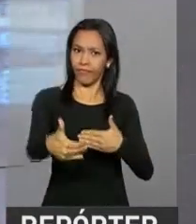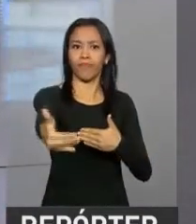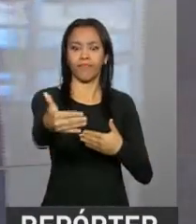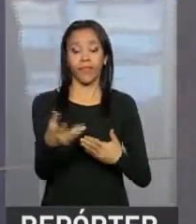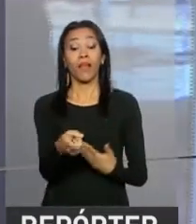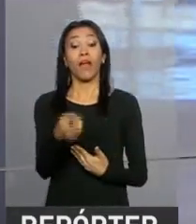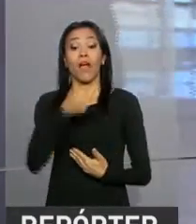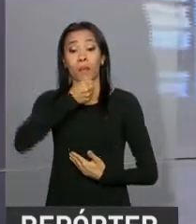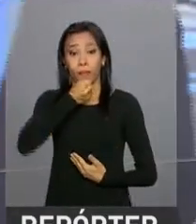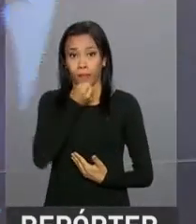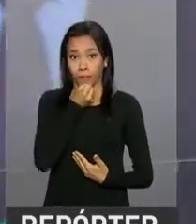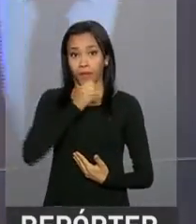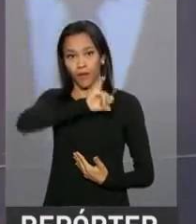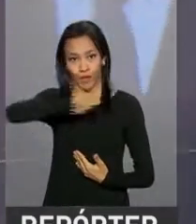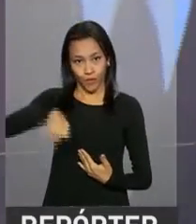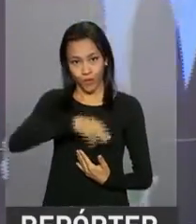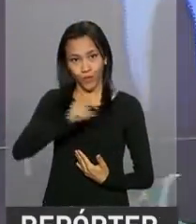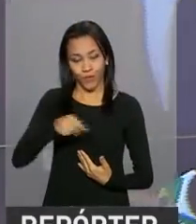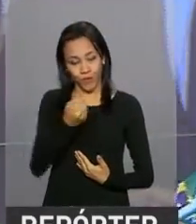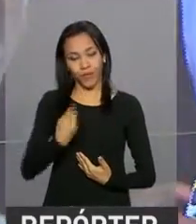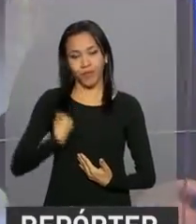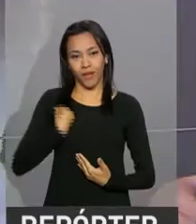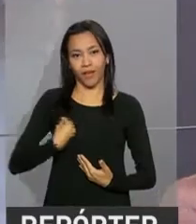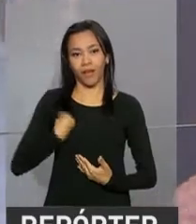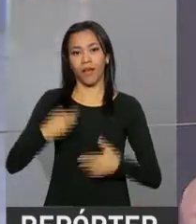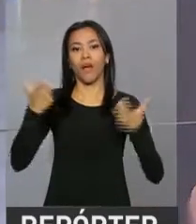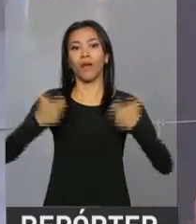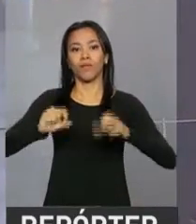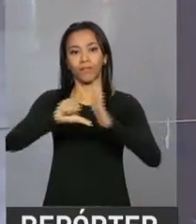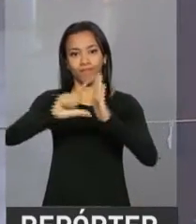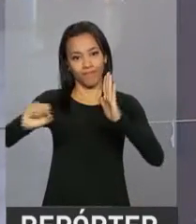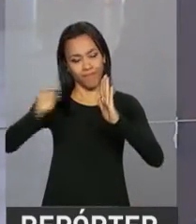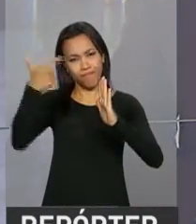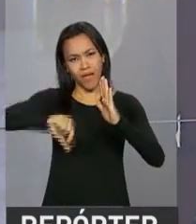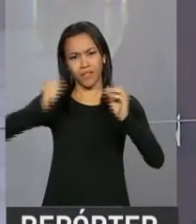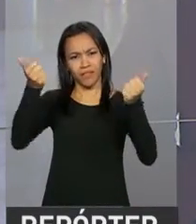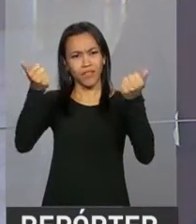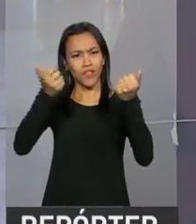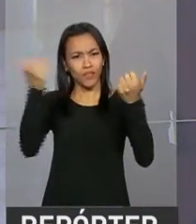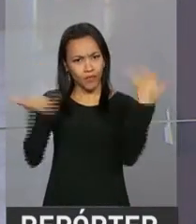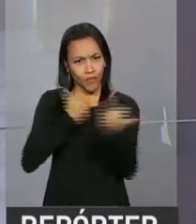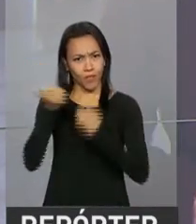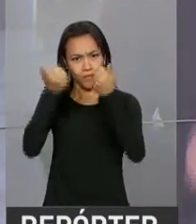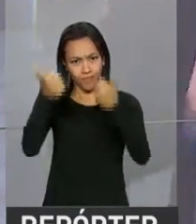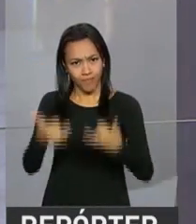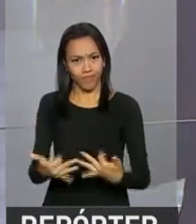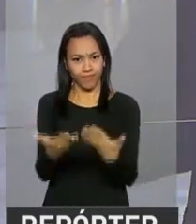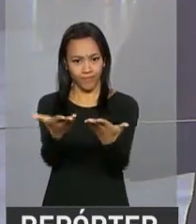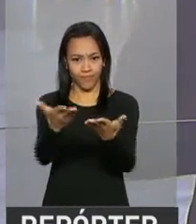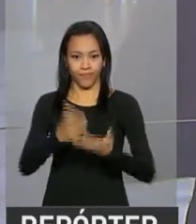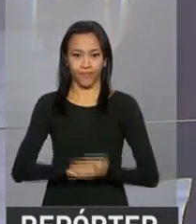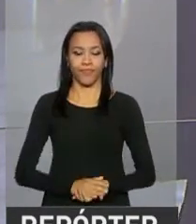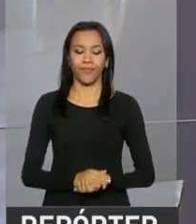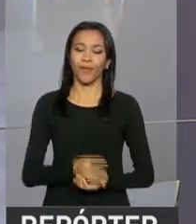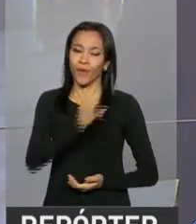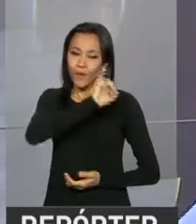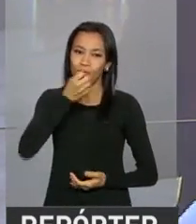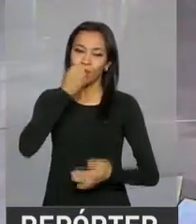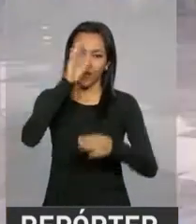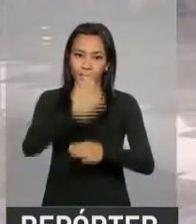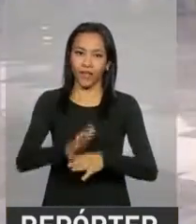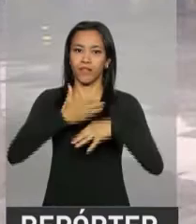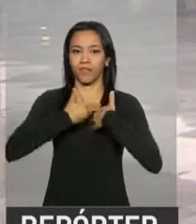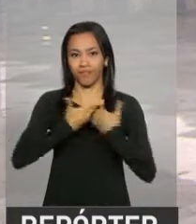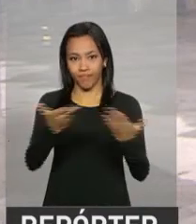Pedro Neto, que está no Palácio Planalto e tem as informações para a gente. Olá, JP. Oi, Leandro, boa tarde para você, boa